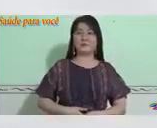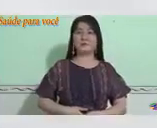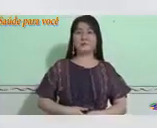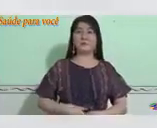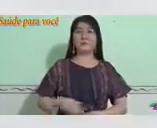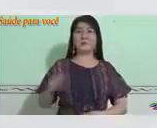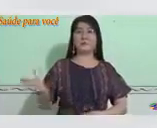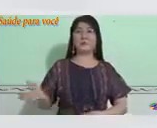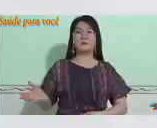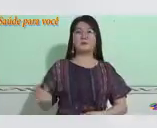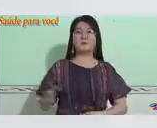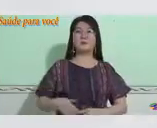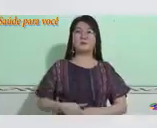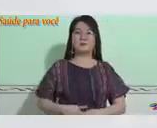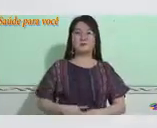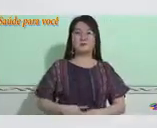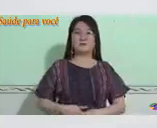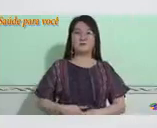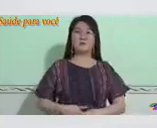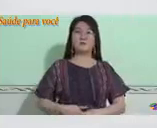a acetilcolina.